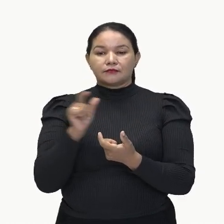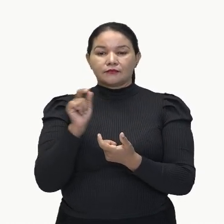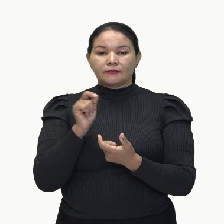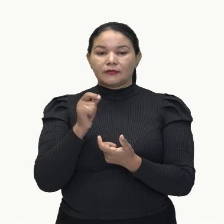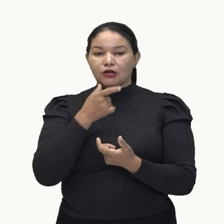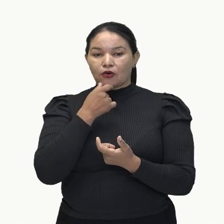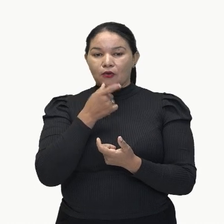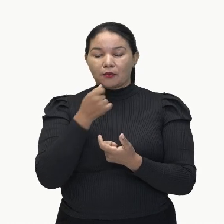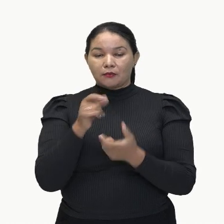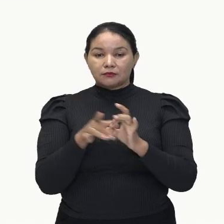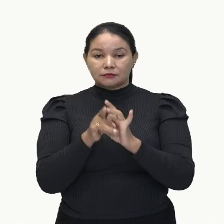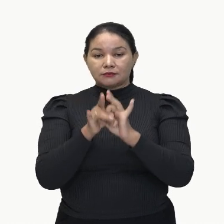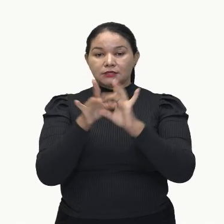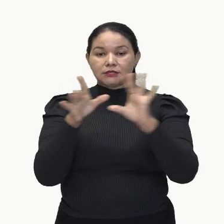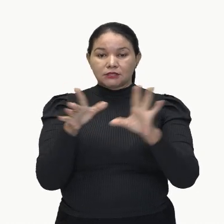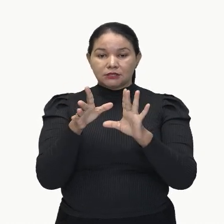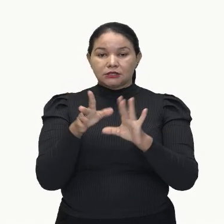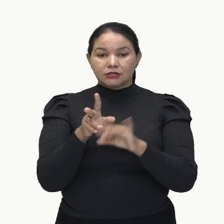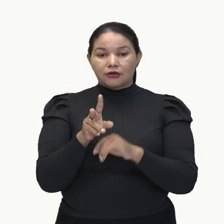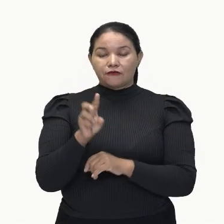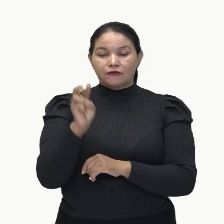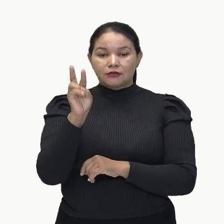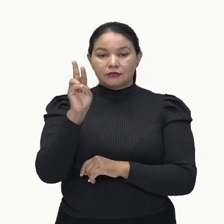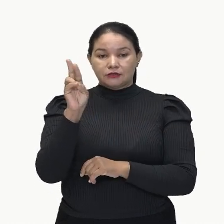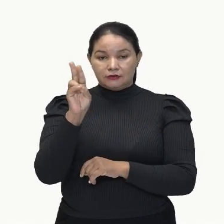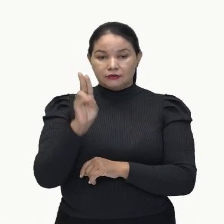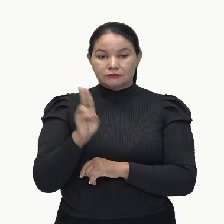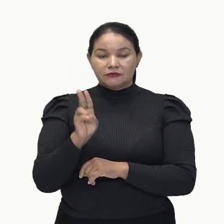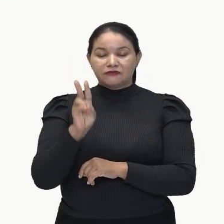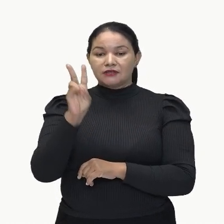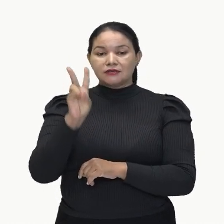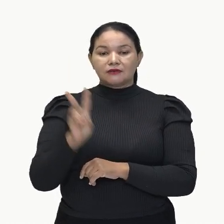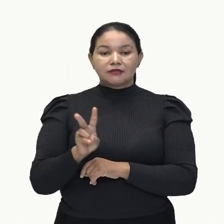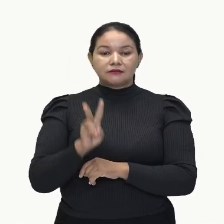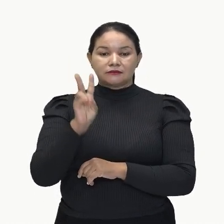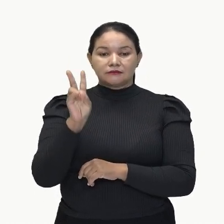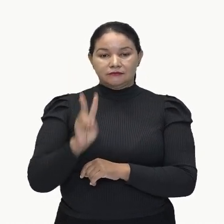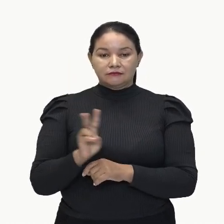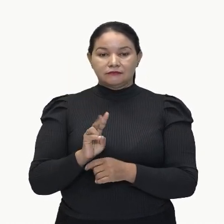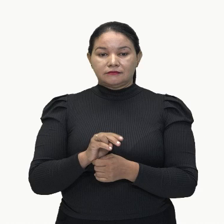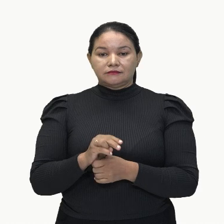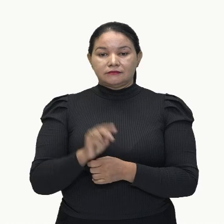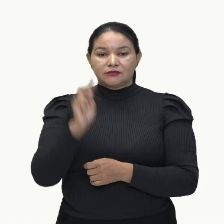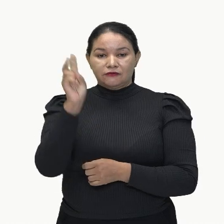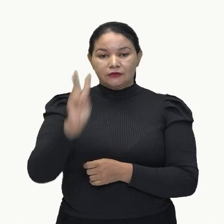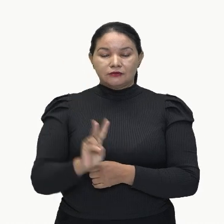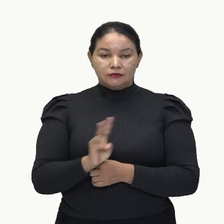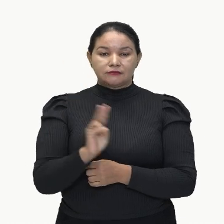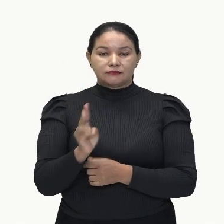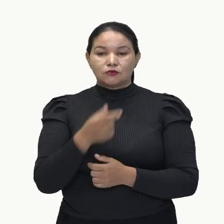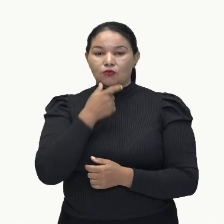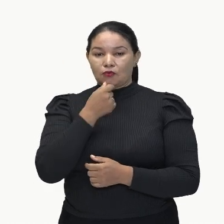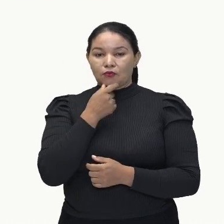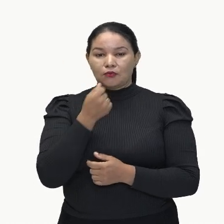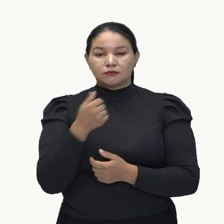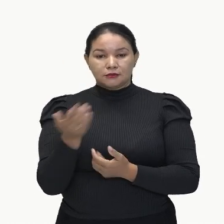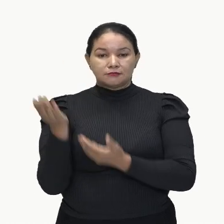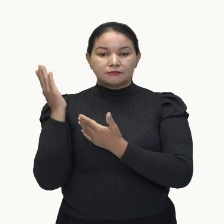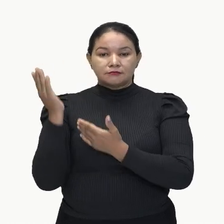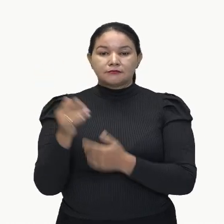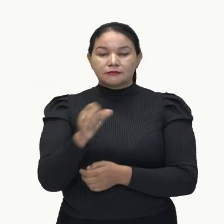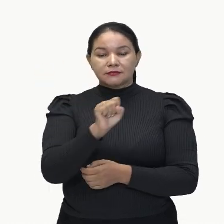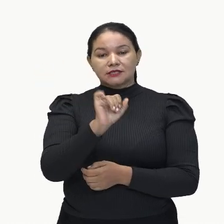da Venezuela Simon Bolívar nascido em Venezuela sim Simon Bolívar foi